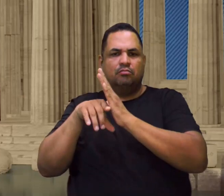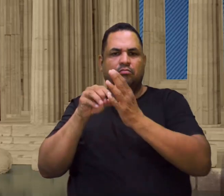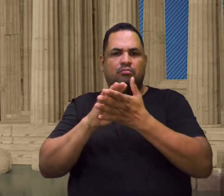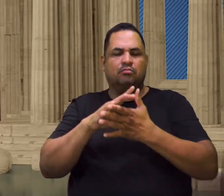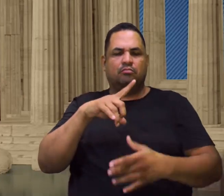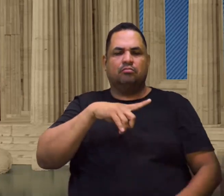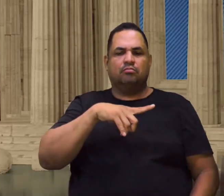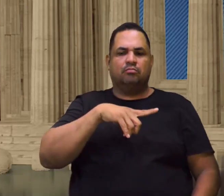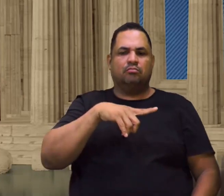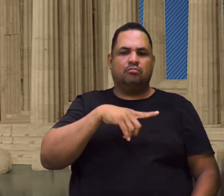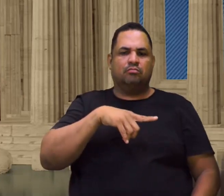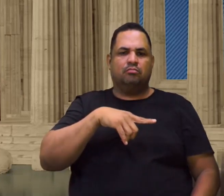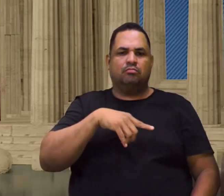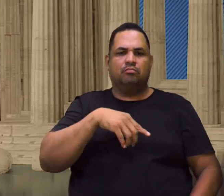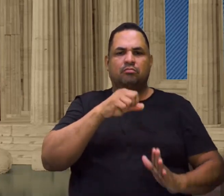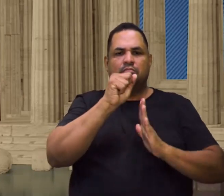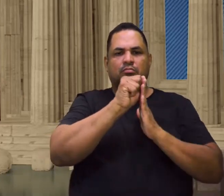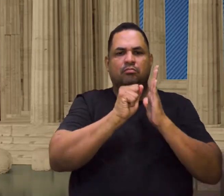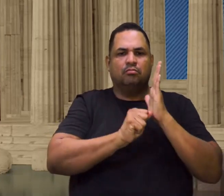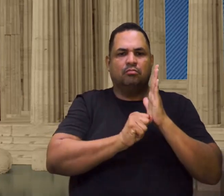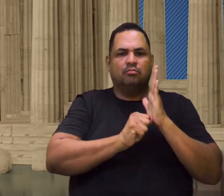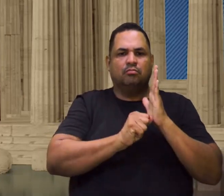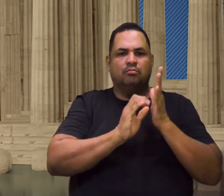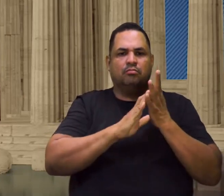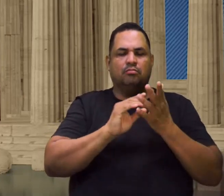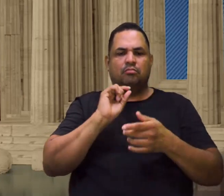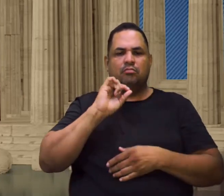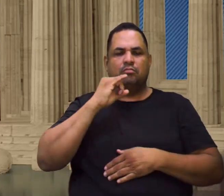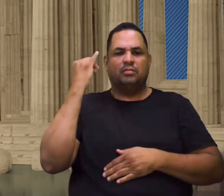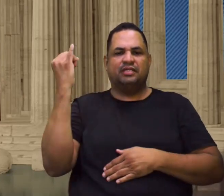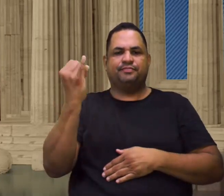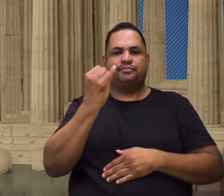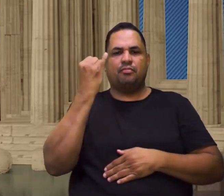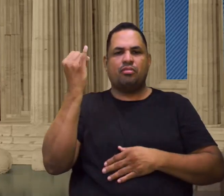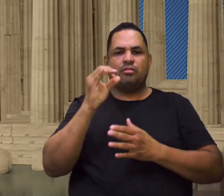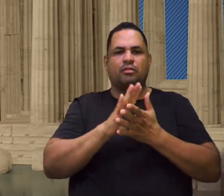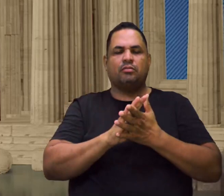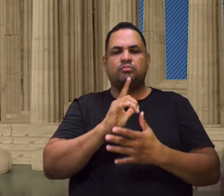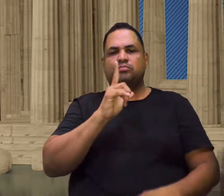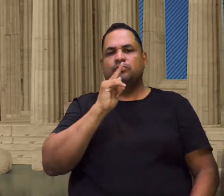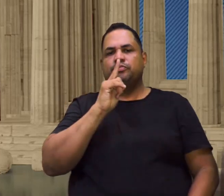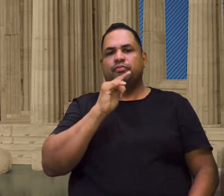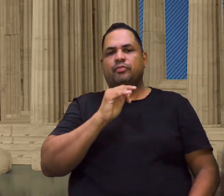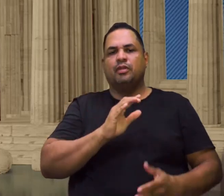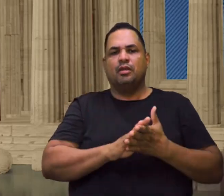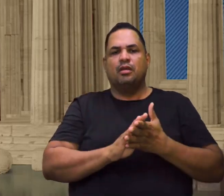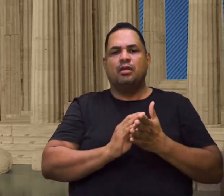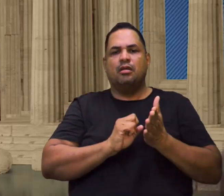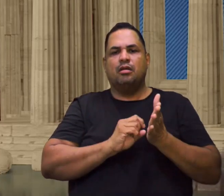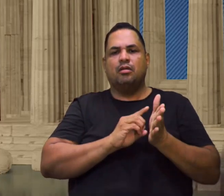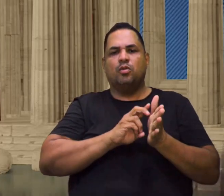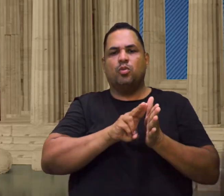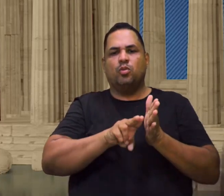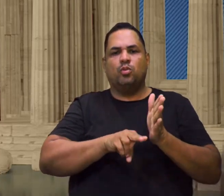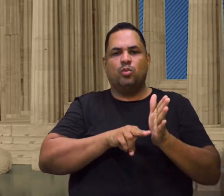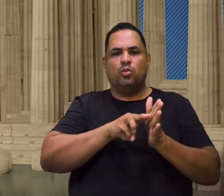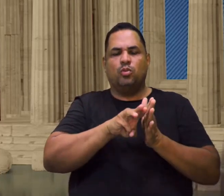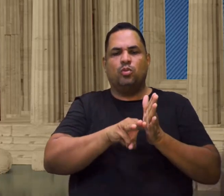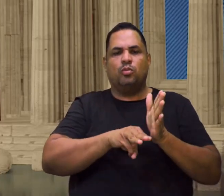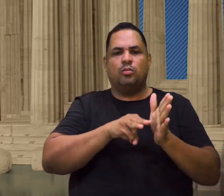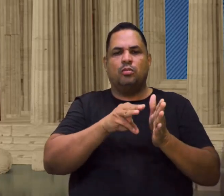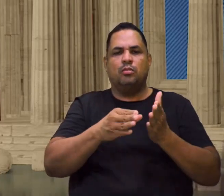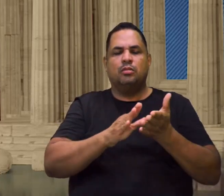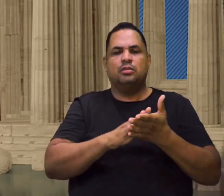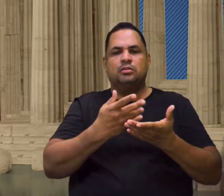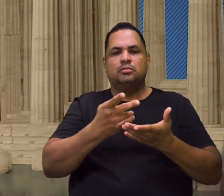Tem até um artigo que eu escrevi sobre a importância da água, né, do Rio Madeira para os ribeirinhos, que a